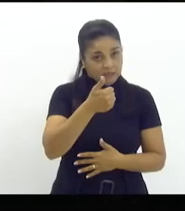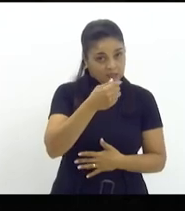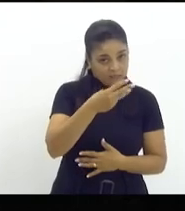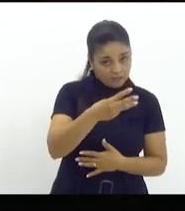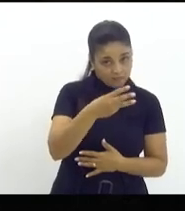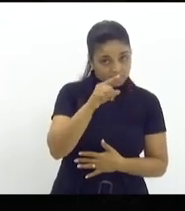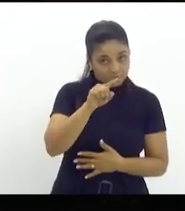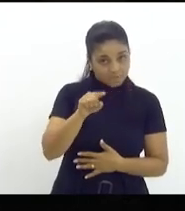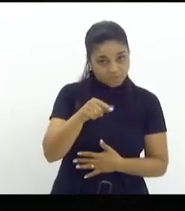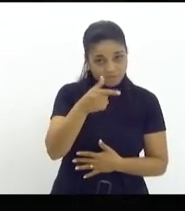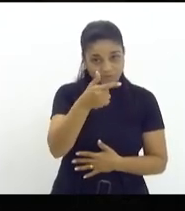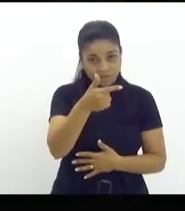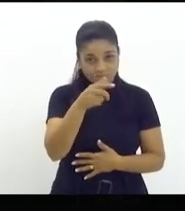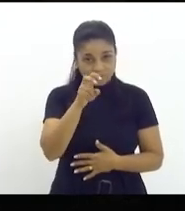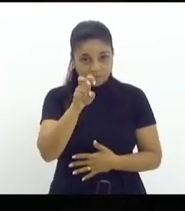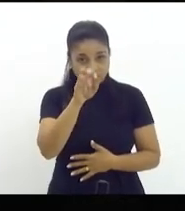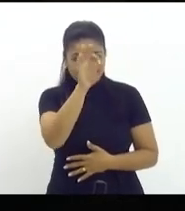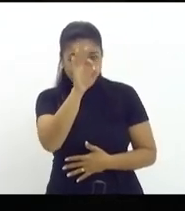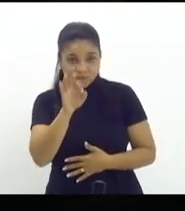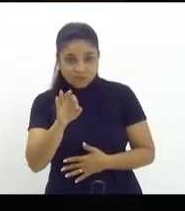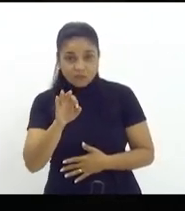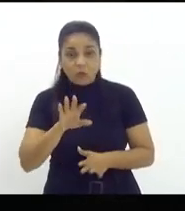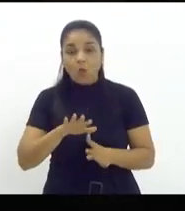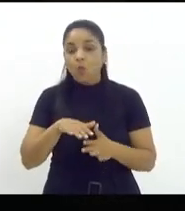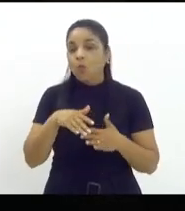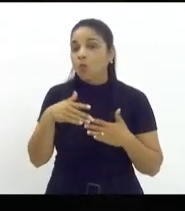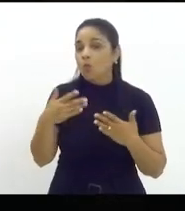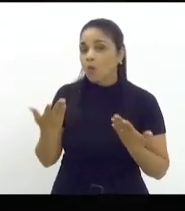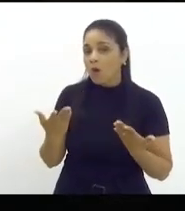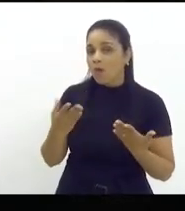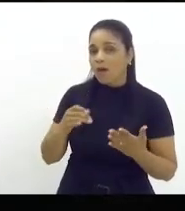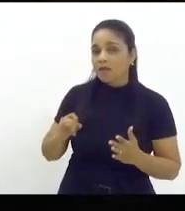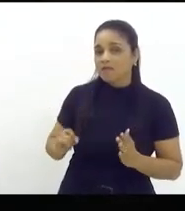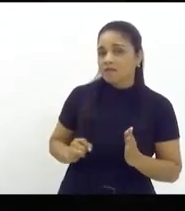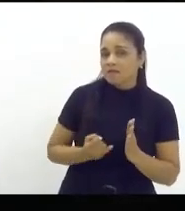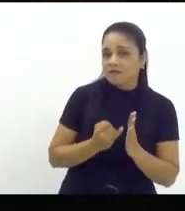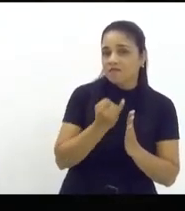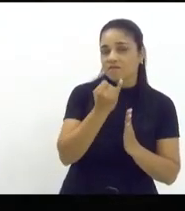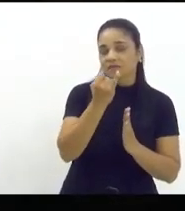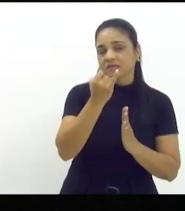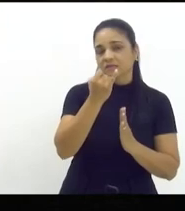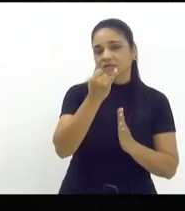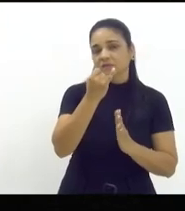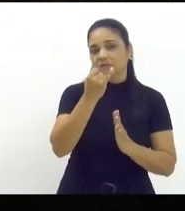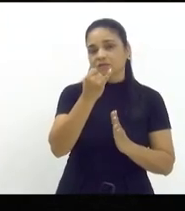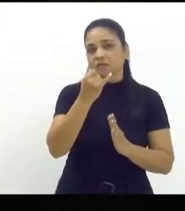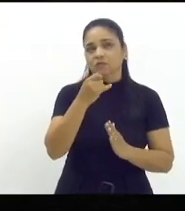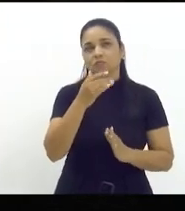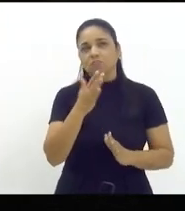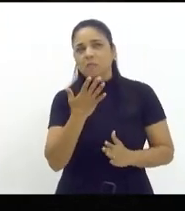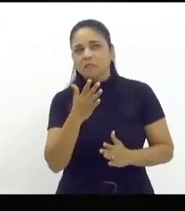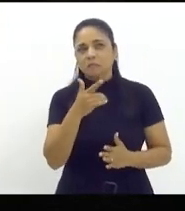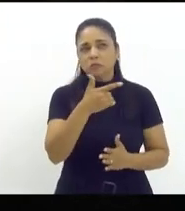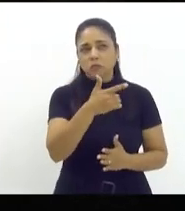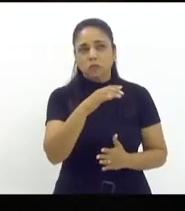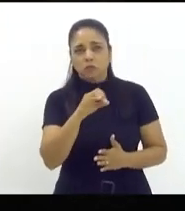qual foi qual foi a inflação aproximada de 2022